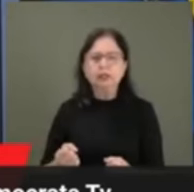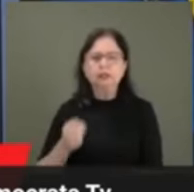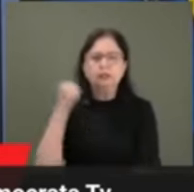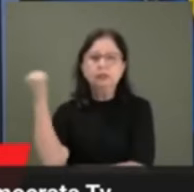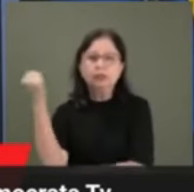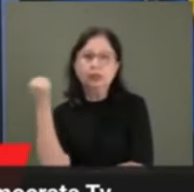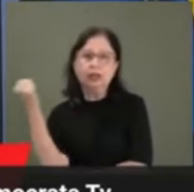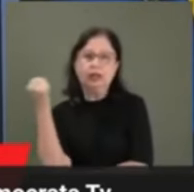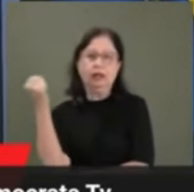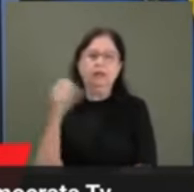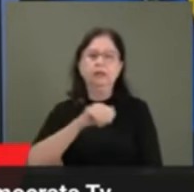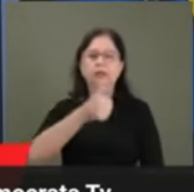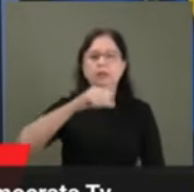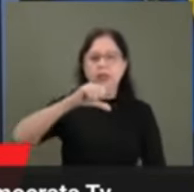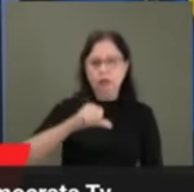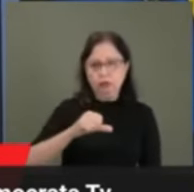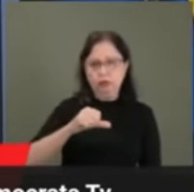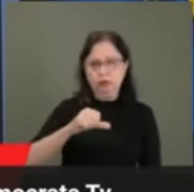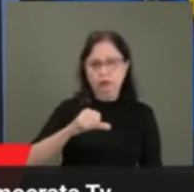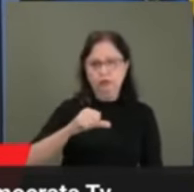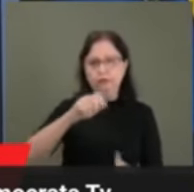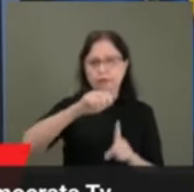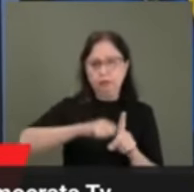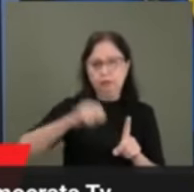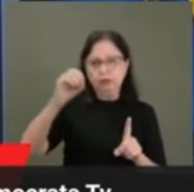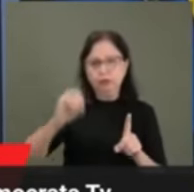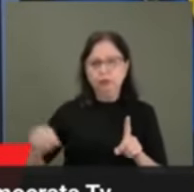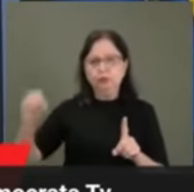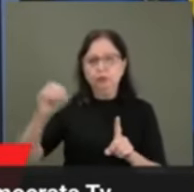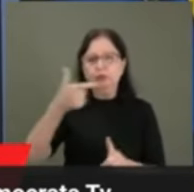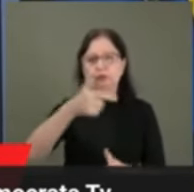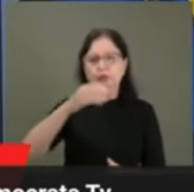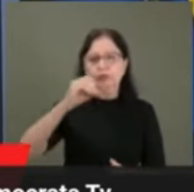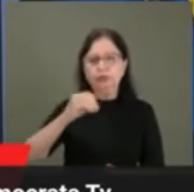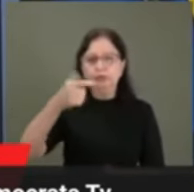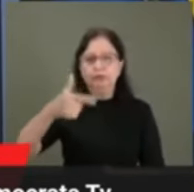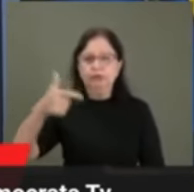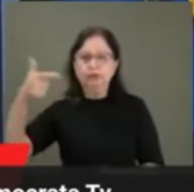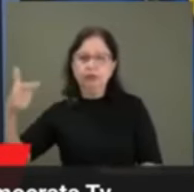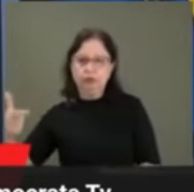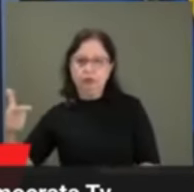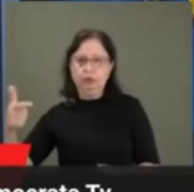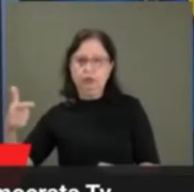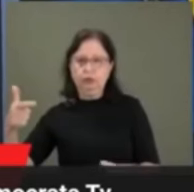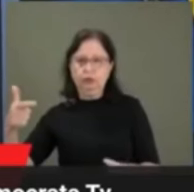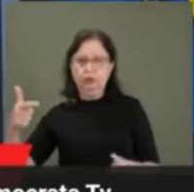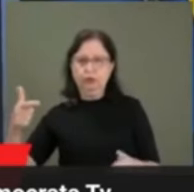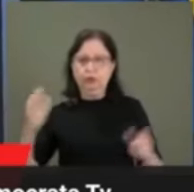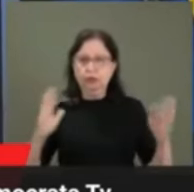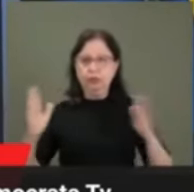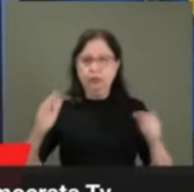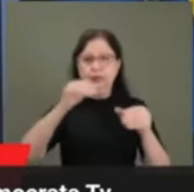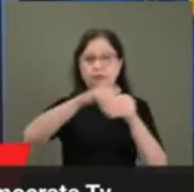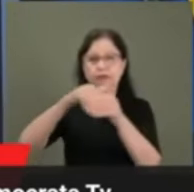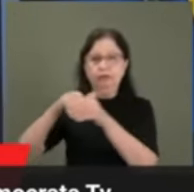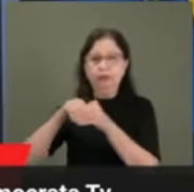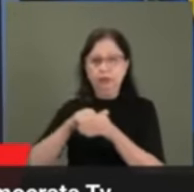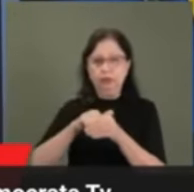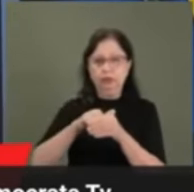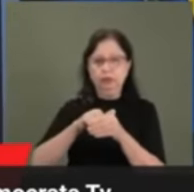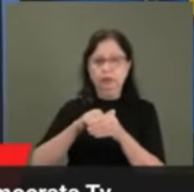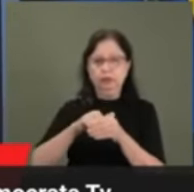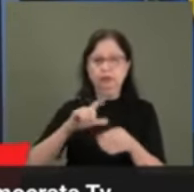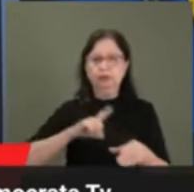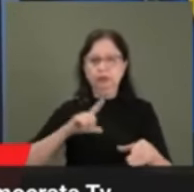19 de outubro de 2022 entre os turnos das eleições presidenciais do ano passado nós tivemos a nossa noite dos punhais